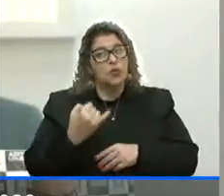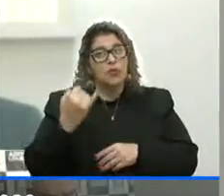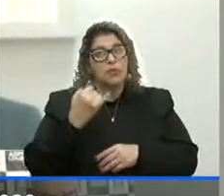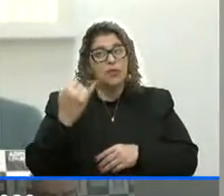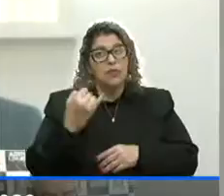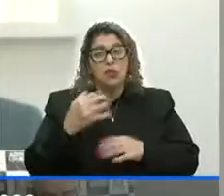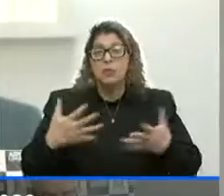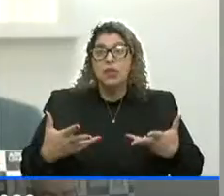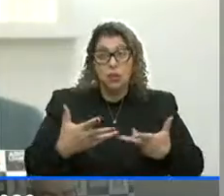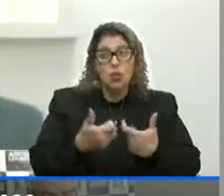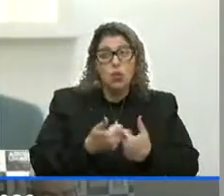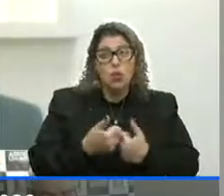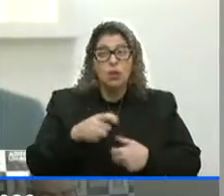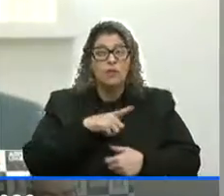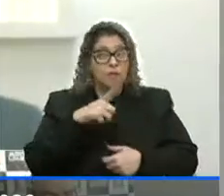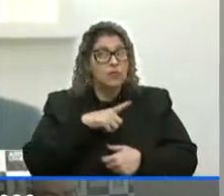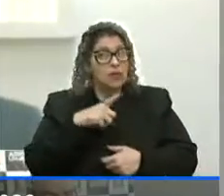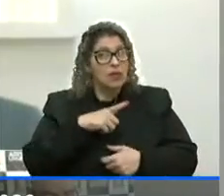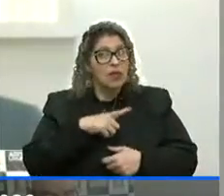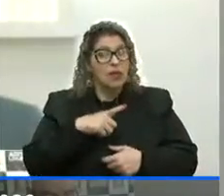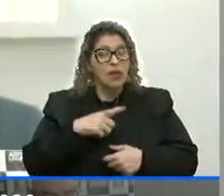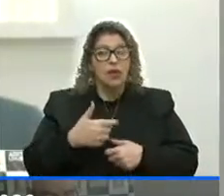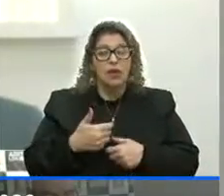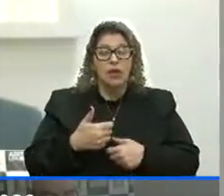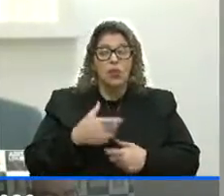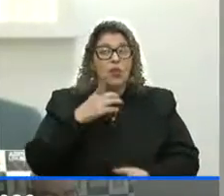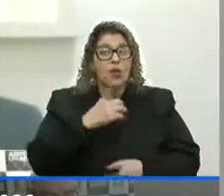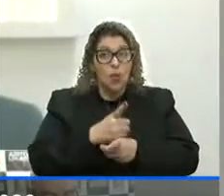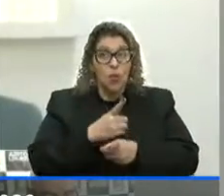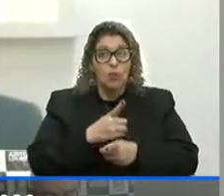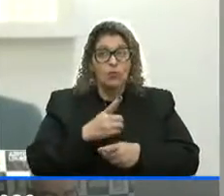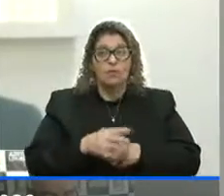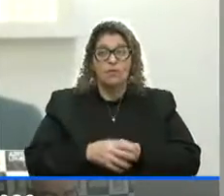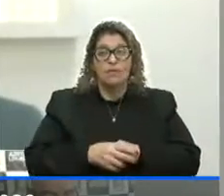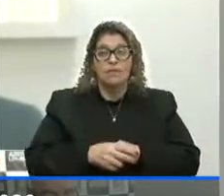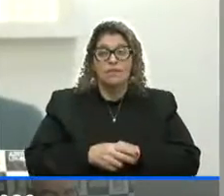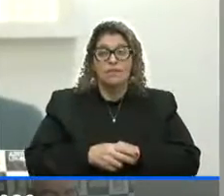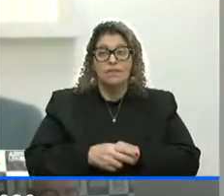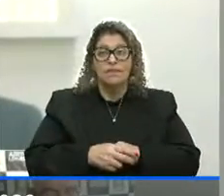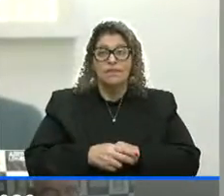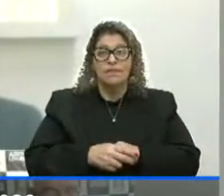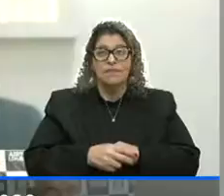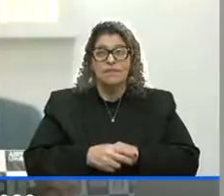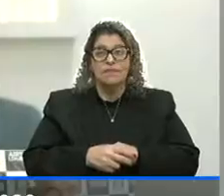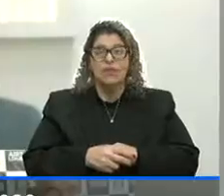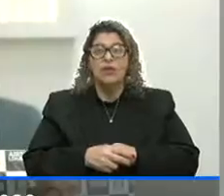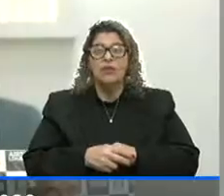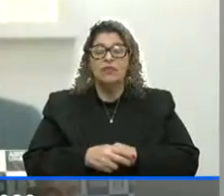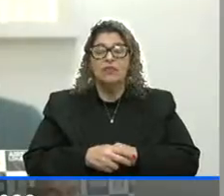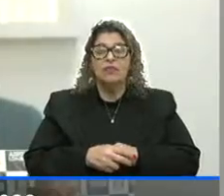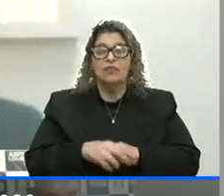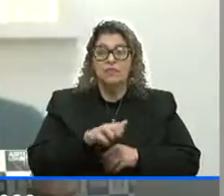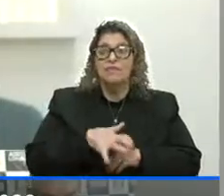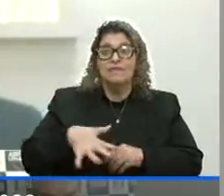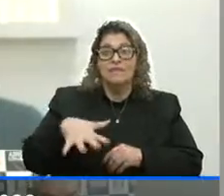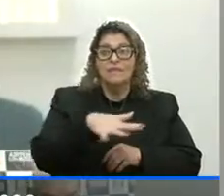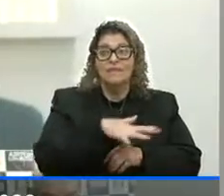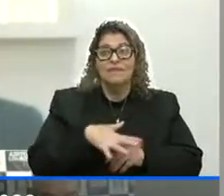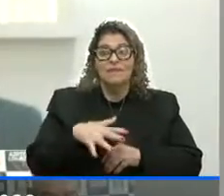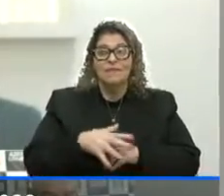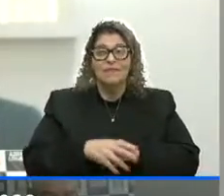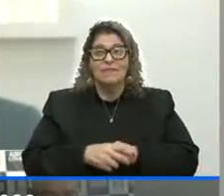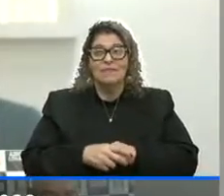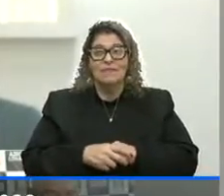me parece, para todos nós é termos ele no encontro conosco. Logicamente, resguardando aqueles espaços que nós temos